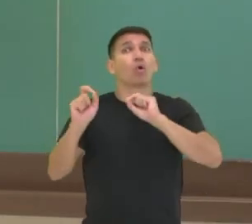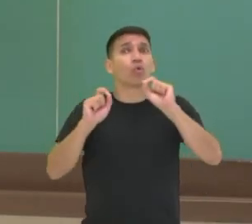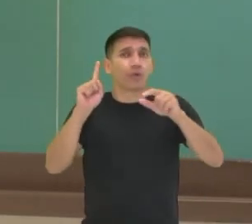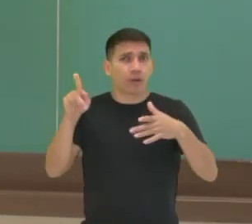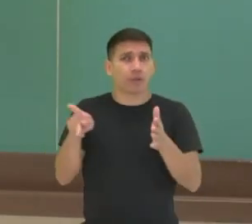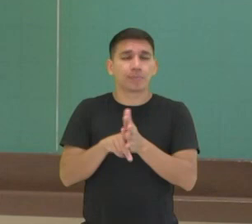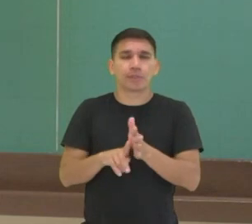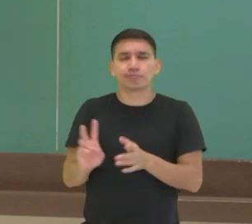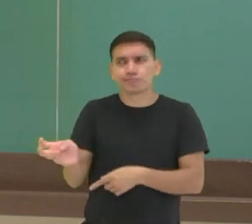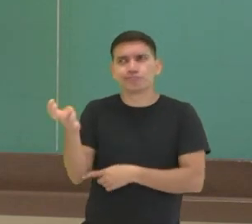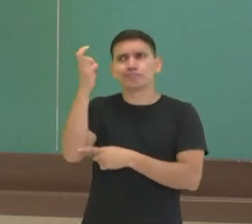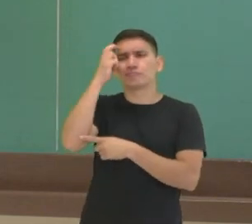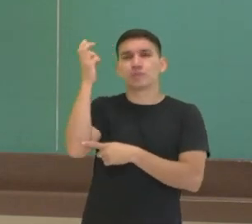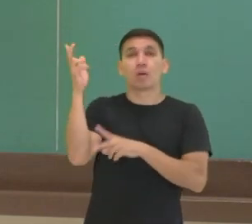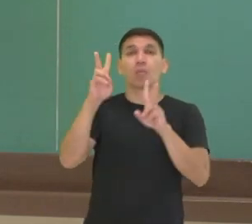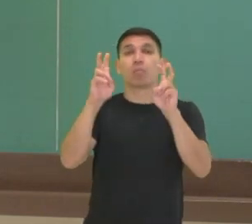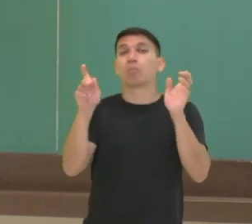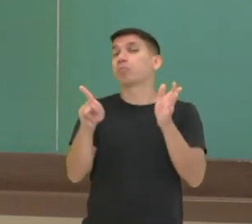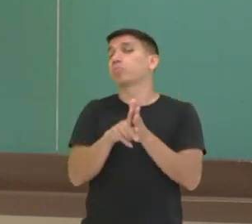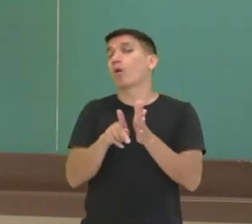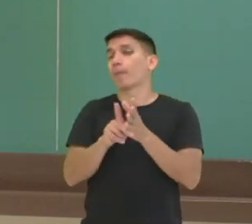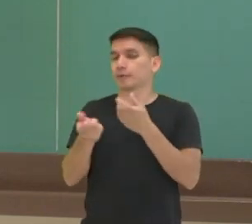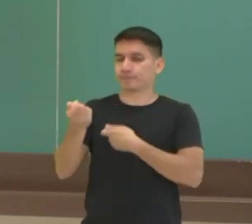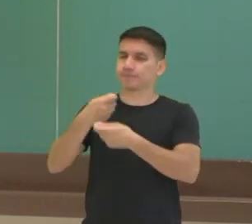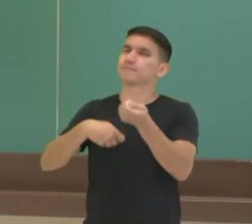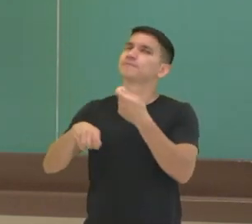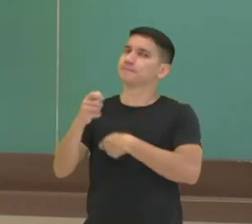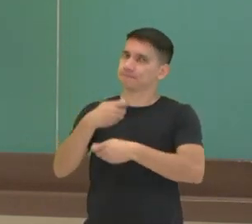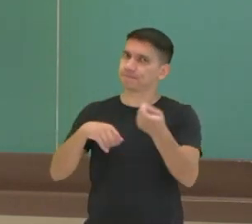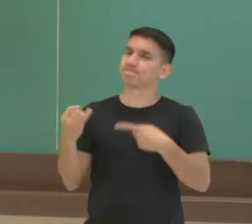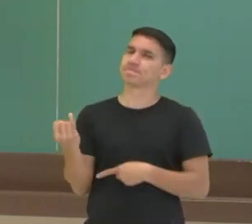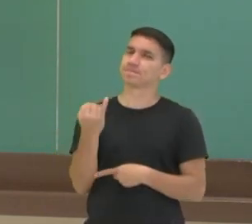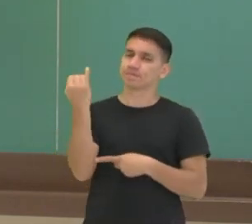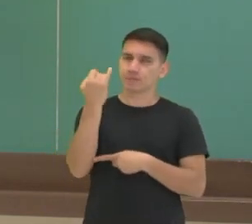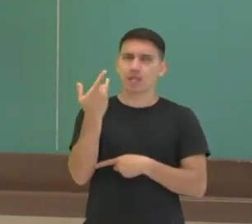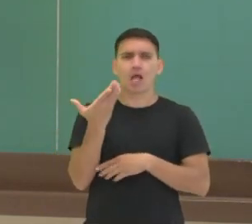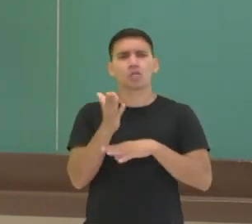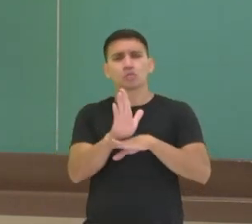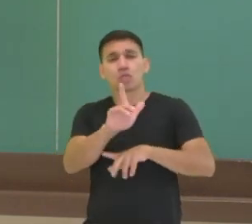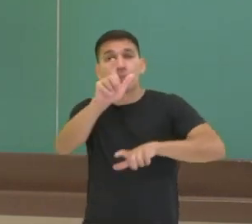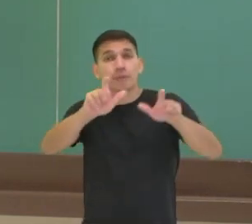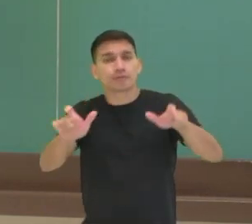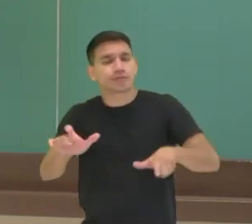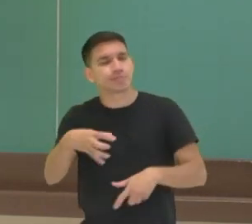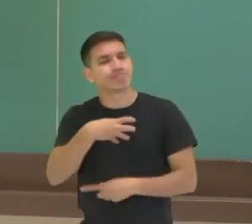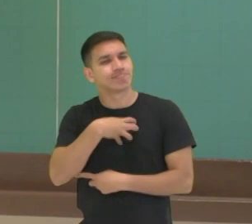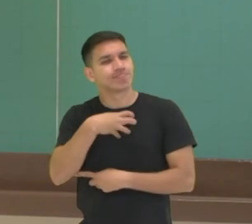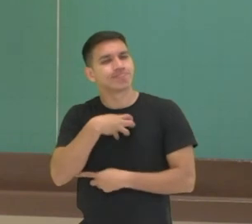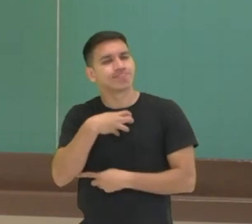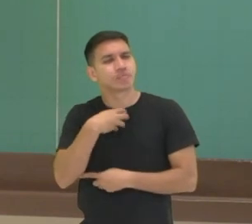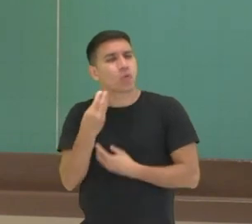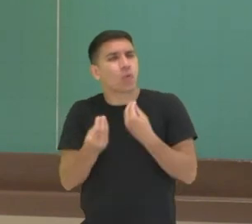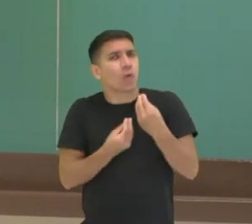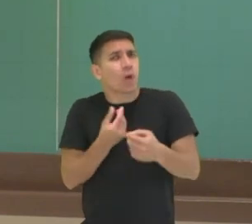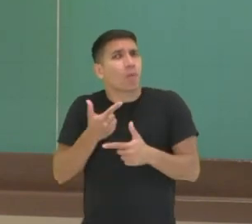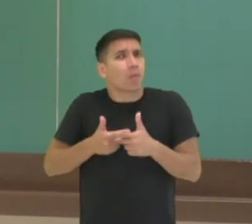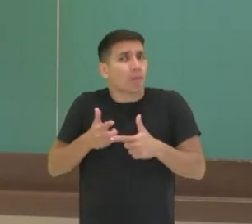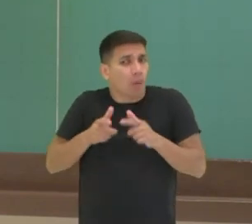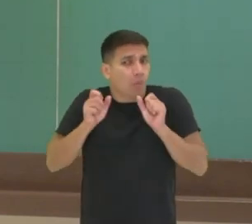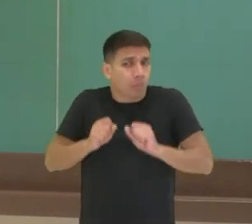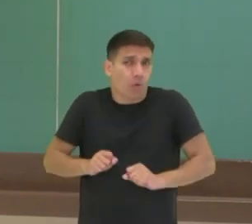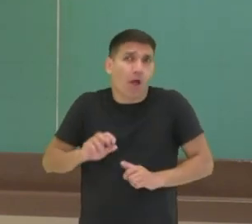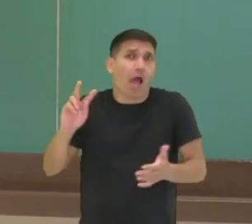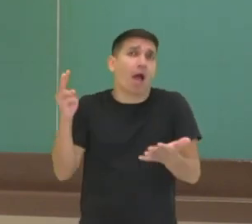cultura, né, de educação financeira, certo? E fazer com que as pessoas se sensibilizem para o problema que elas podem criar para